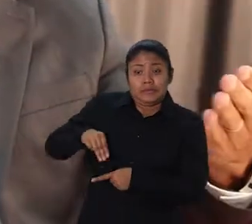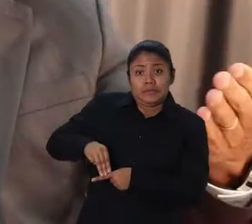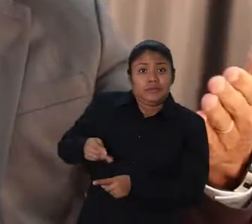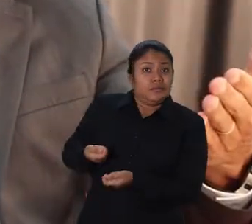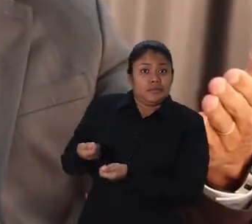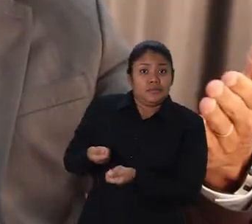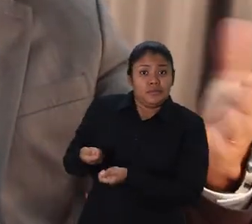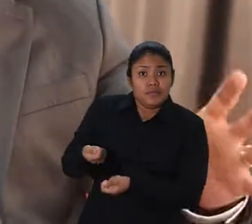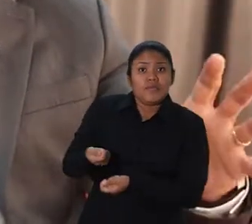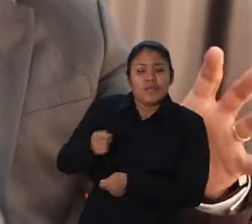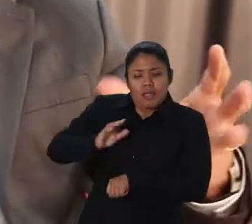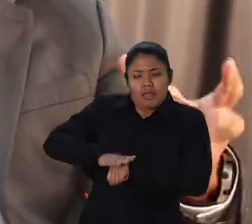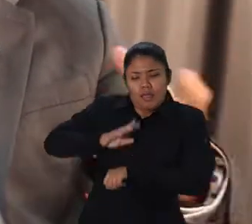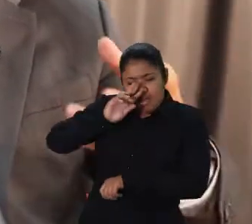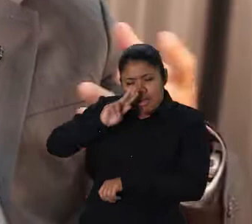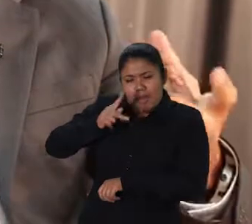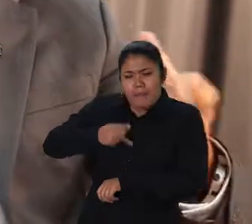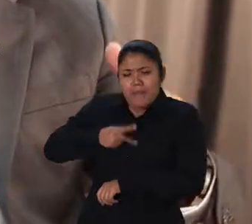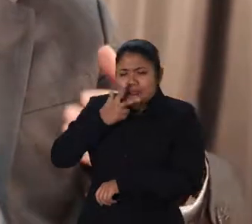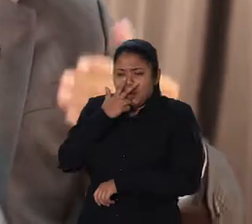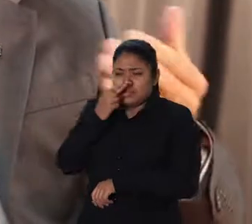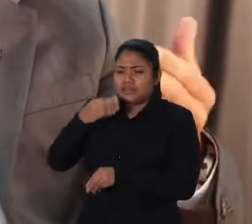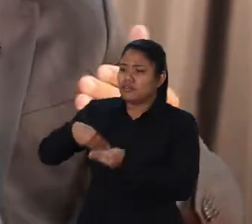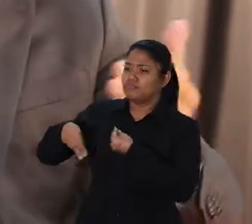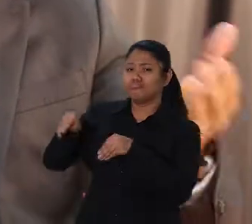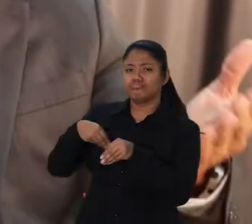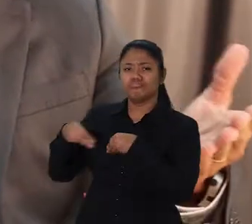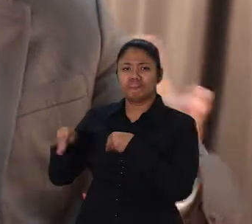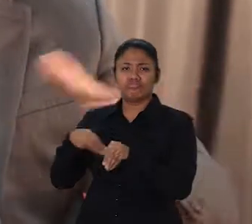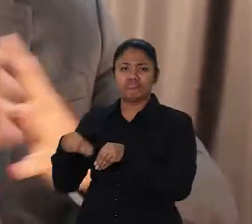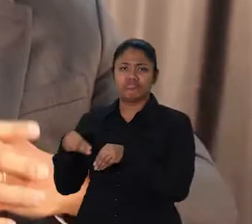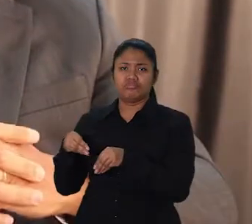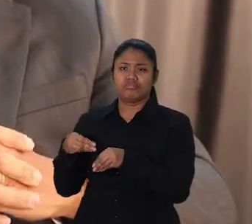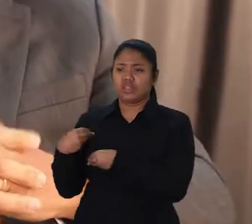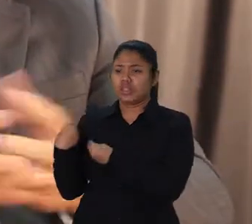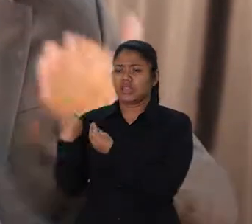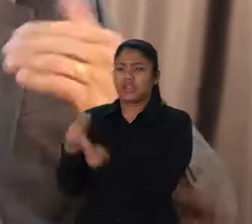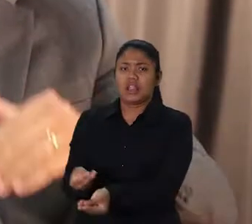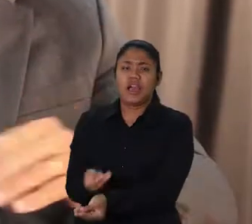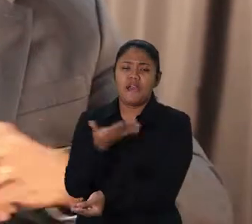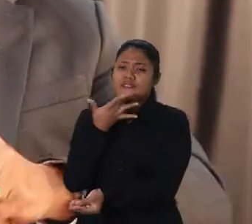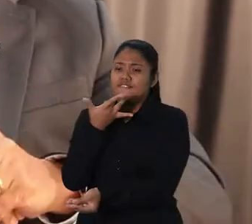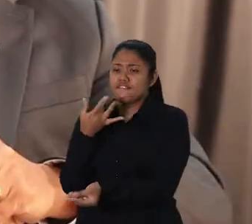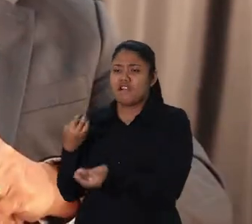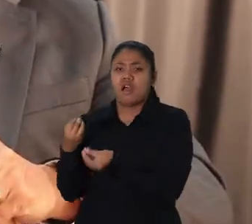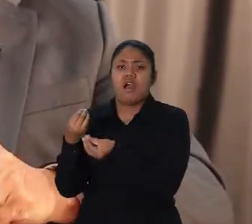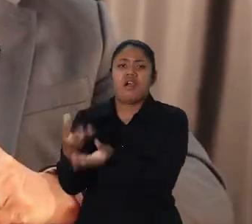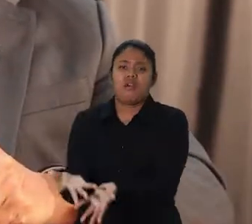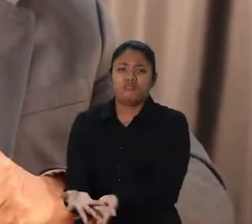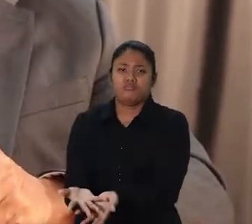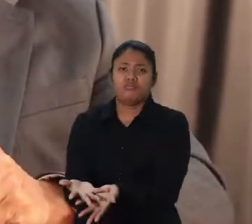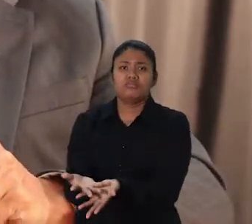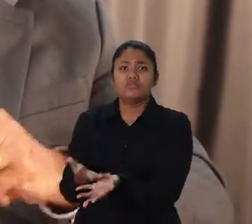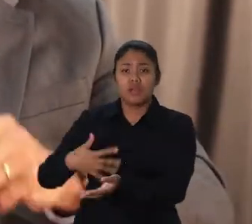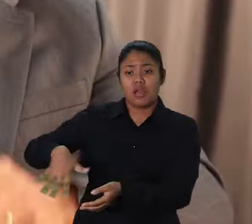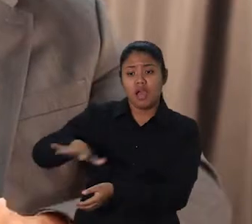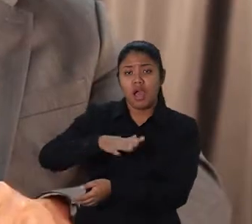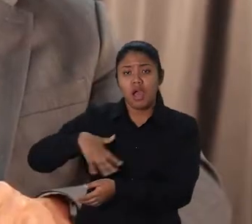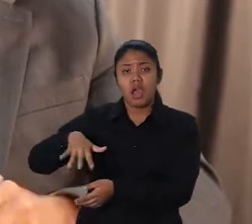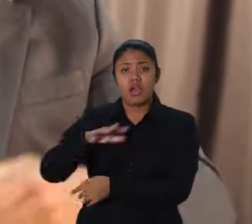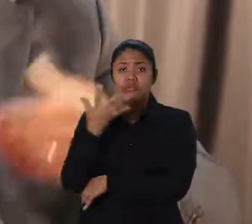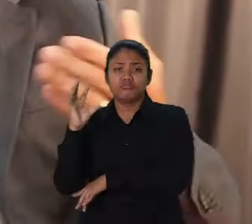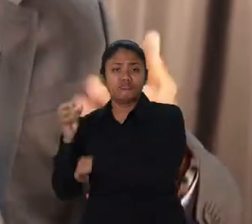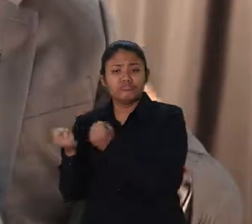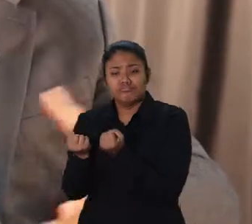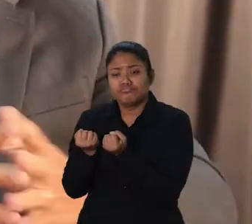o executivo municipal essa autonomia exagerada vamos dizer assim de abrir mão de percentuais de área destinação de áreas públicas